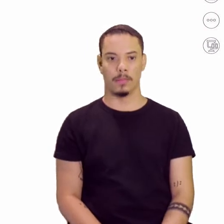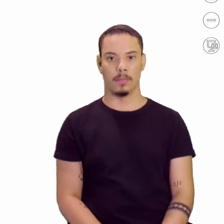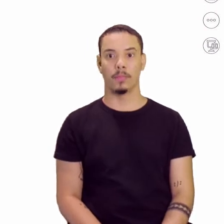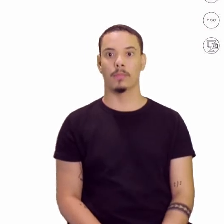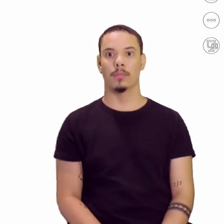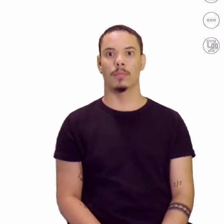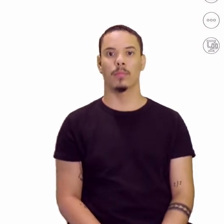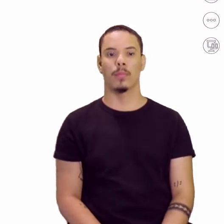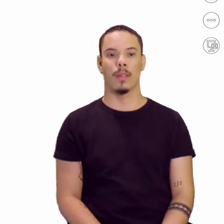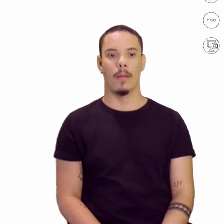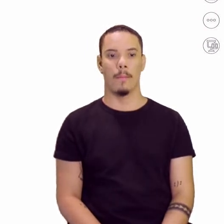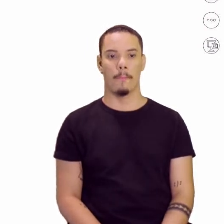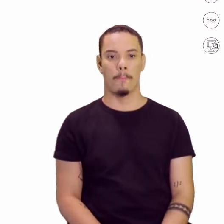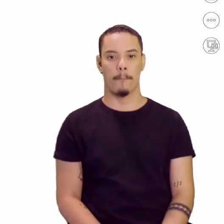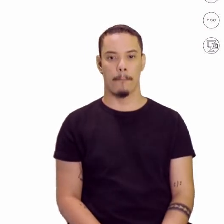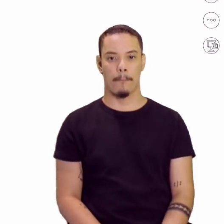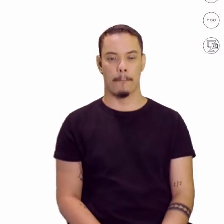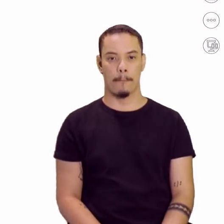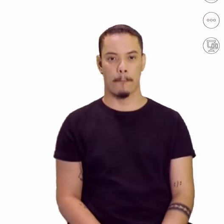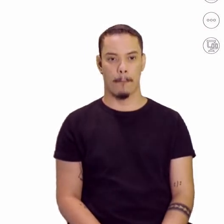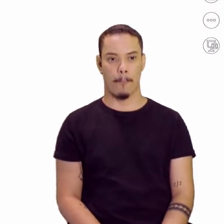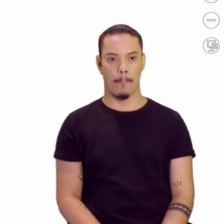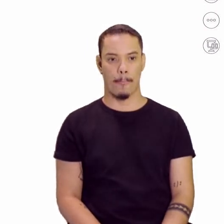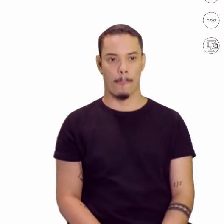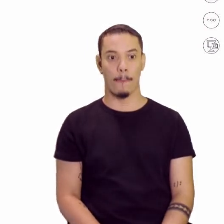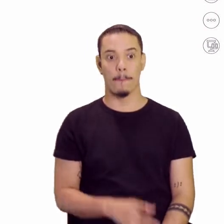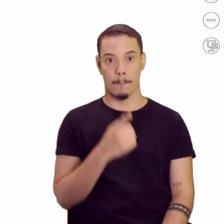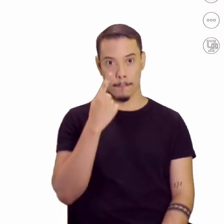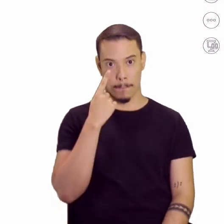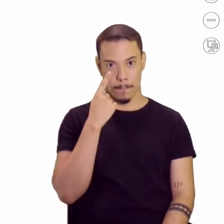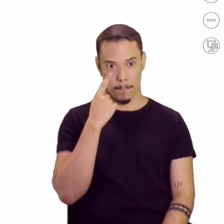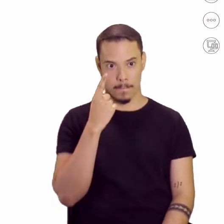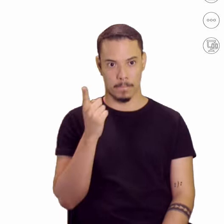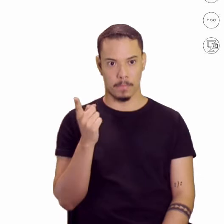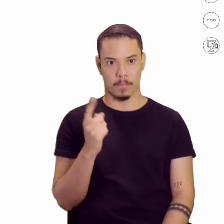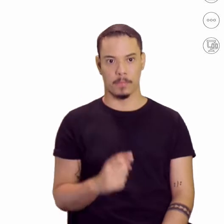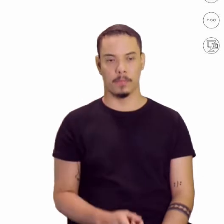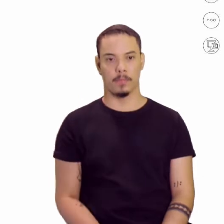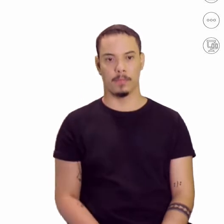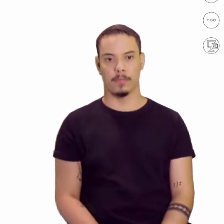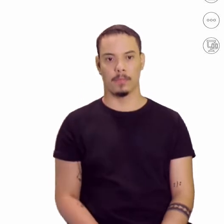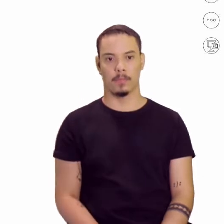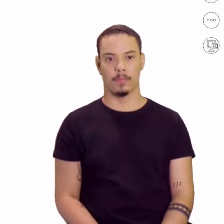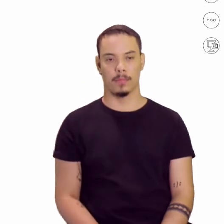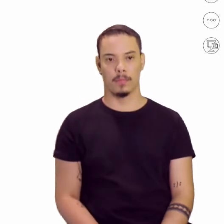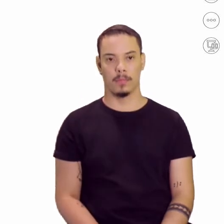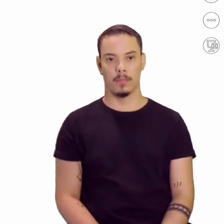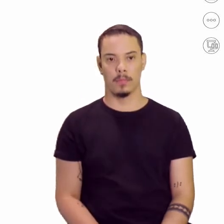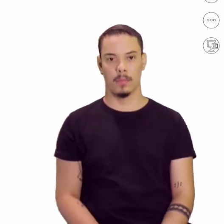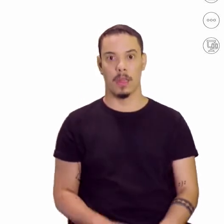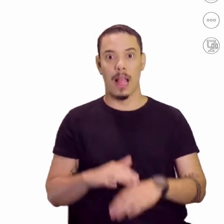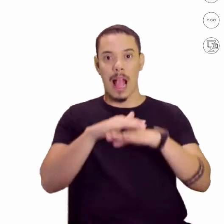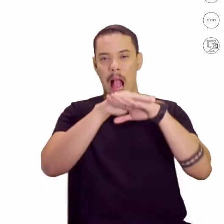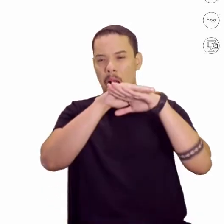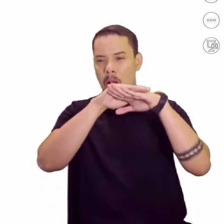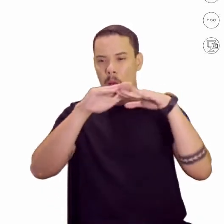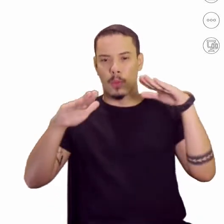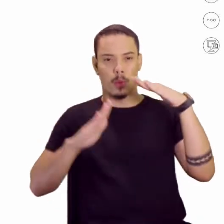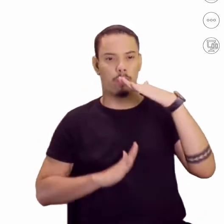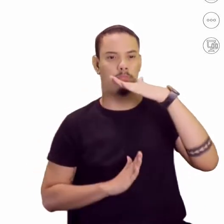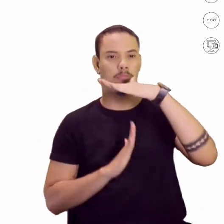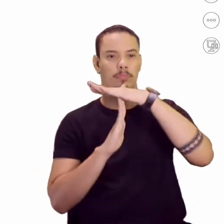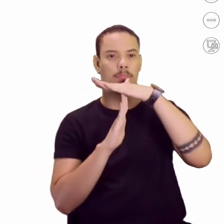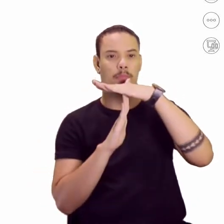movimento parabólico, né? Então, ó, ela vai aqui, certo? Atinge o ponto mais alto aqui